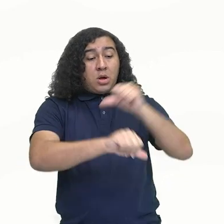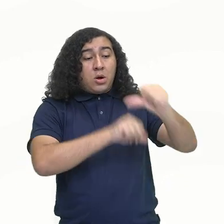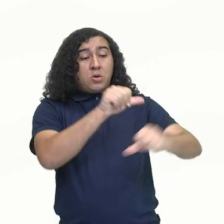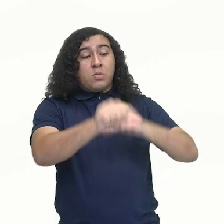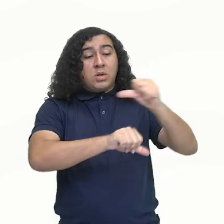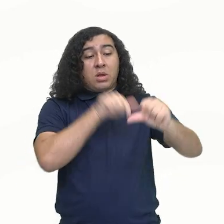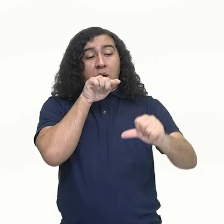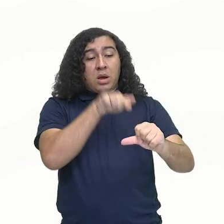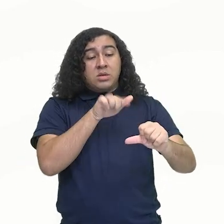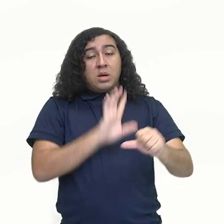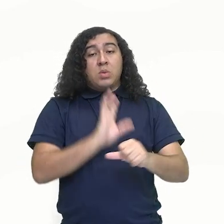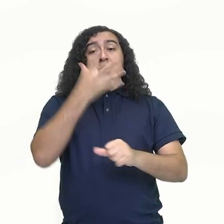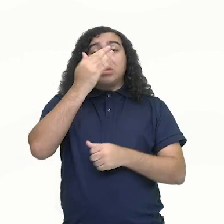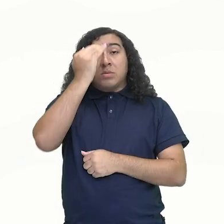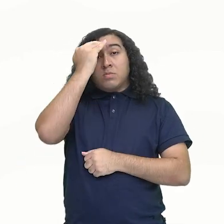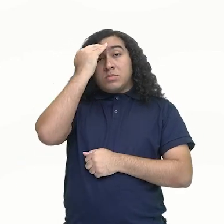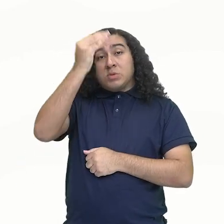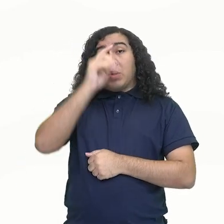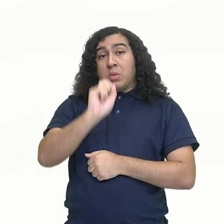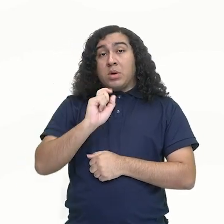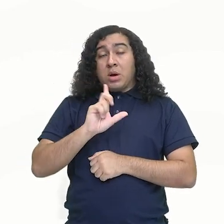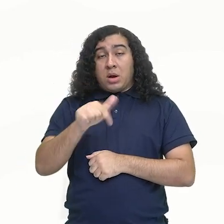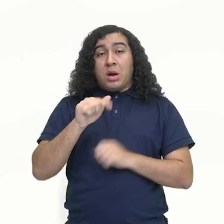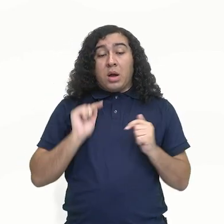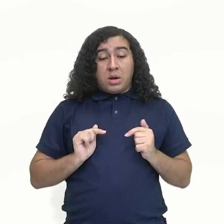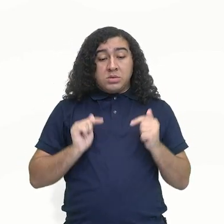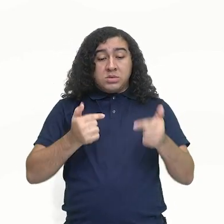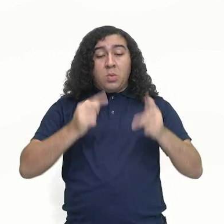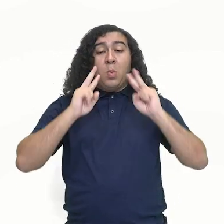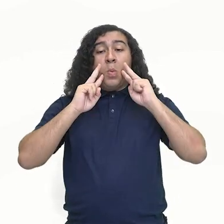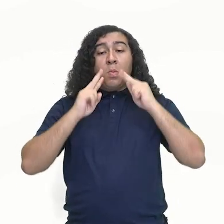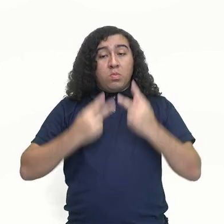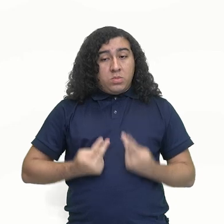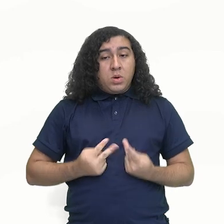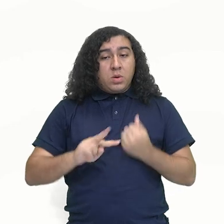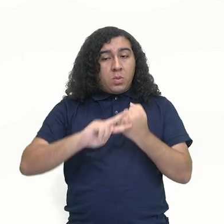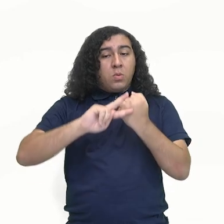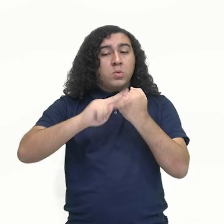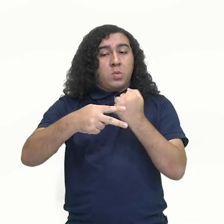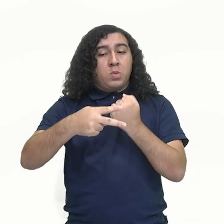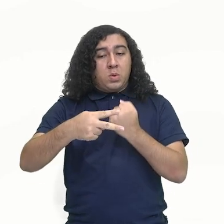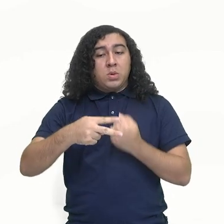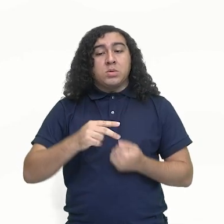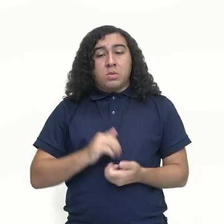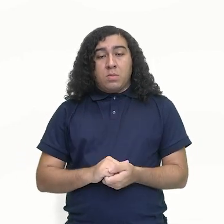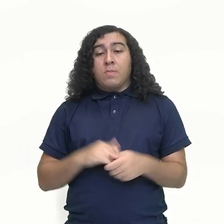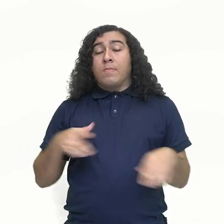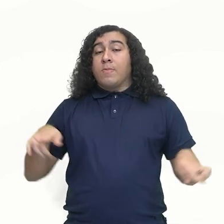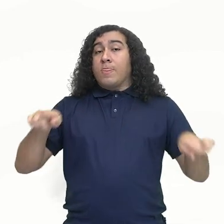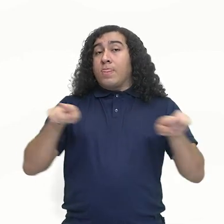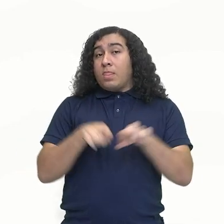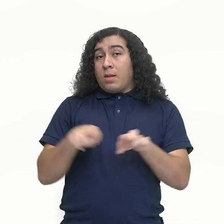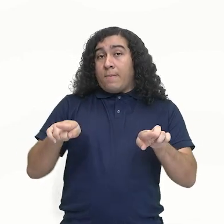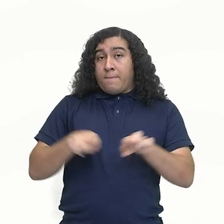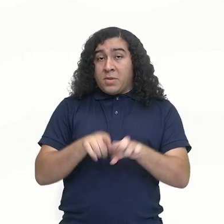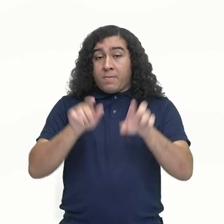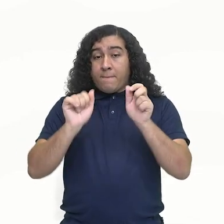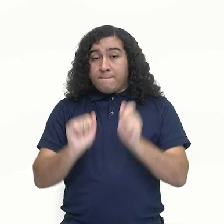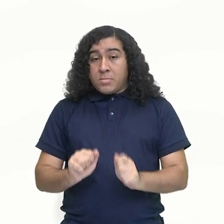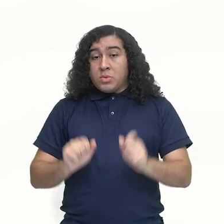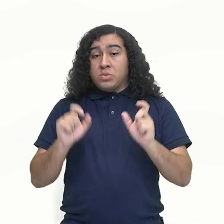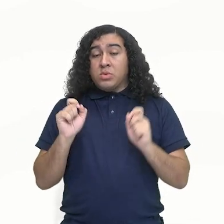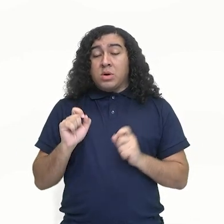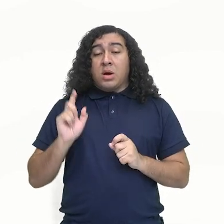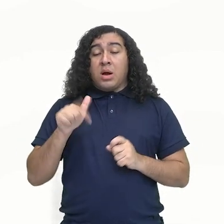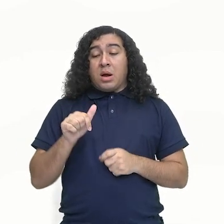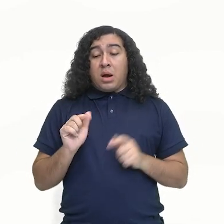causadas principalmente pela atividade do homem, tá bom? Atividade humana, ou também, como a gente pode chamar,